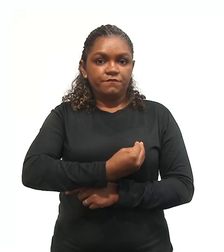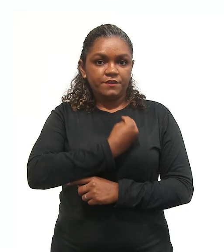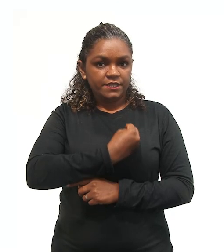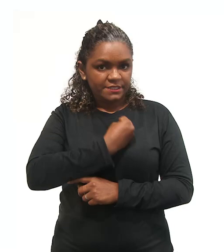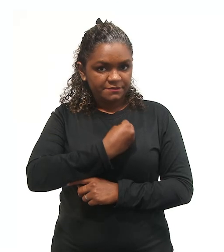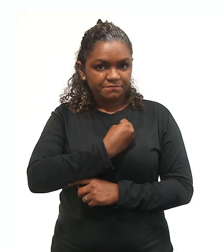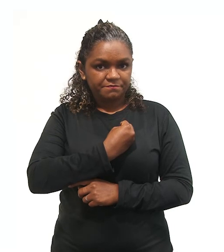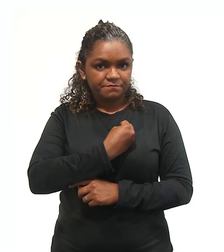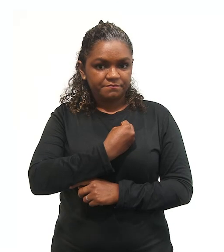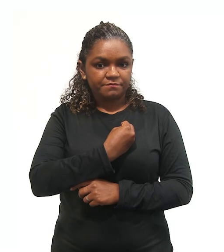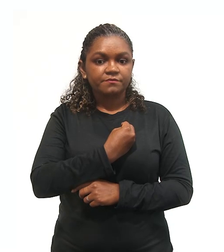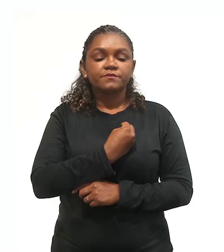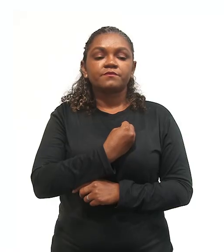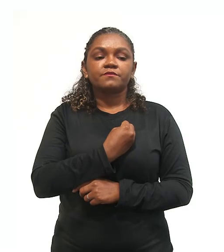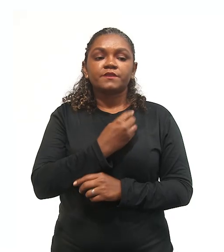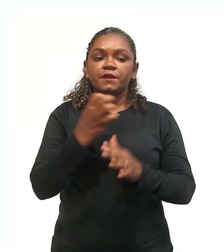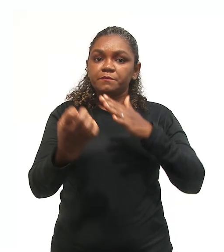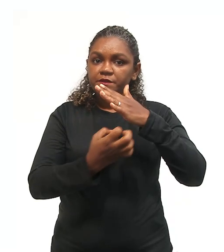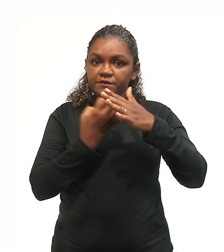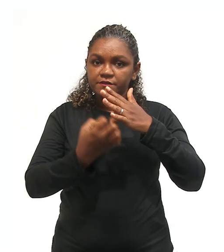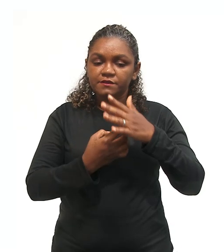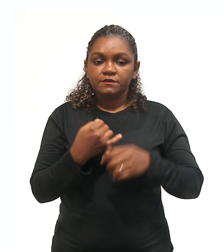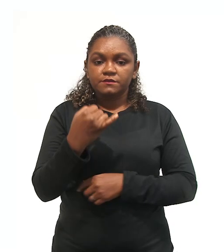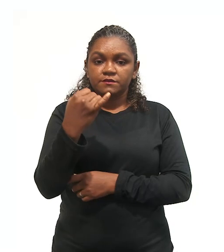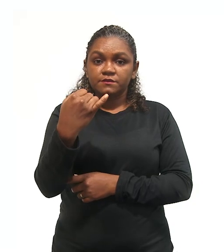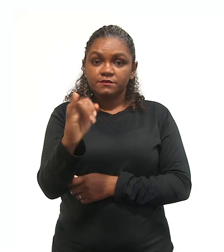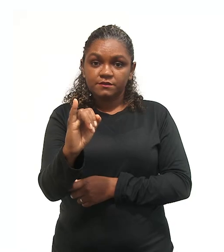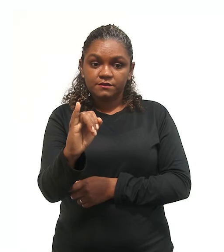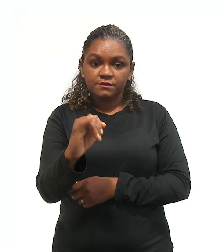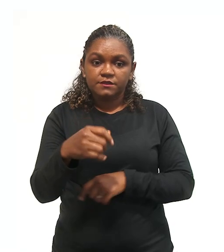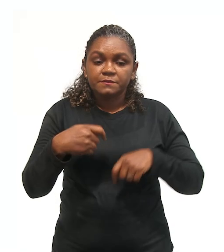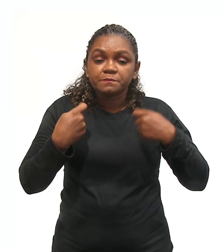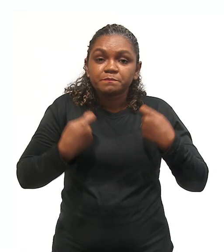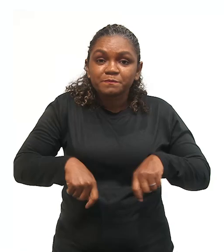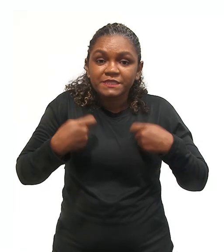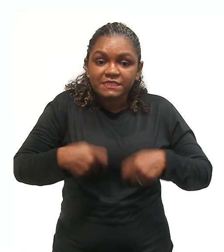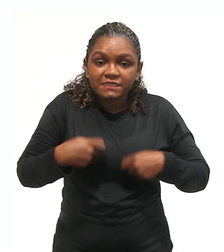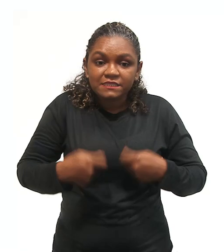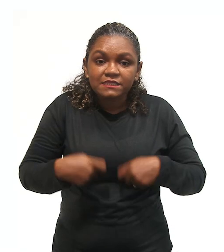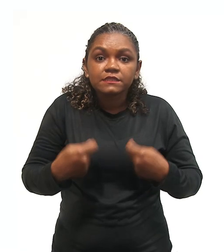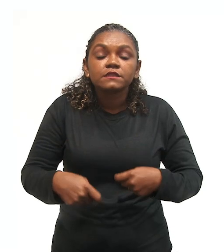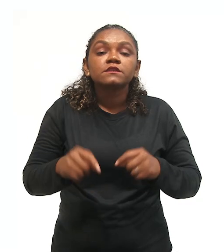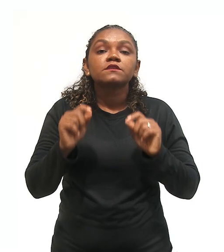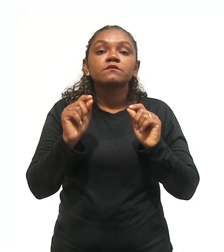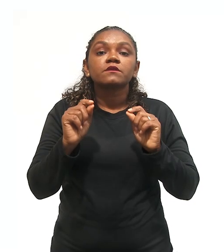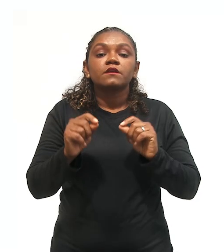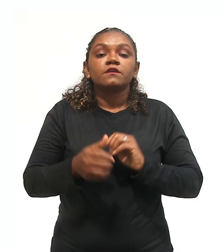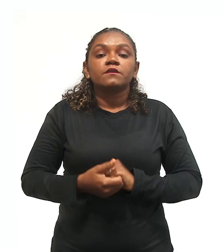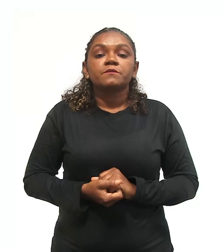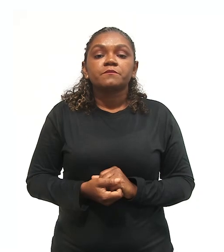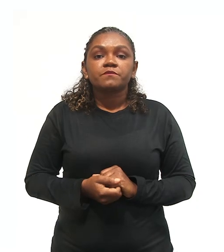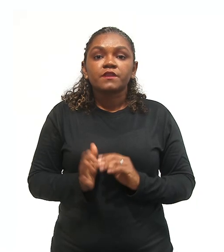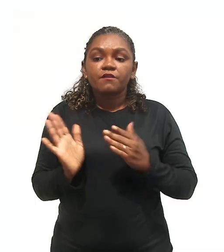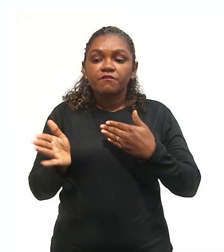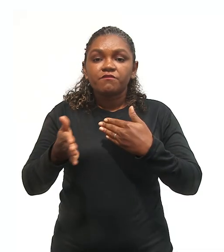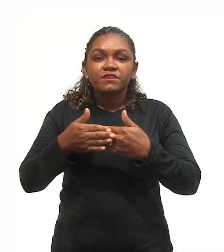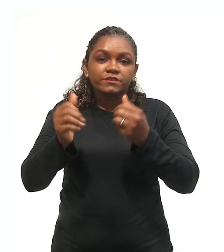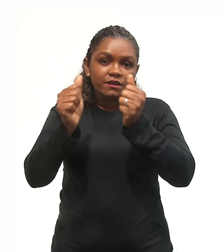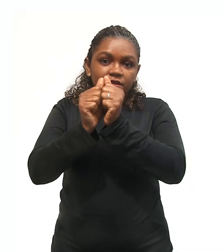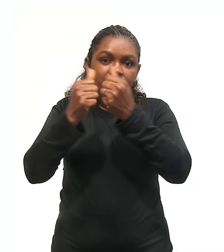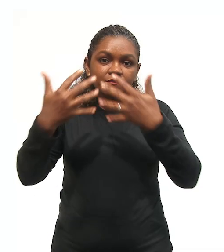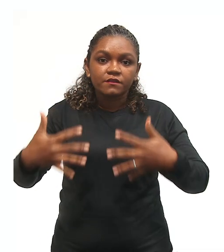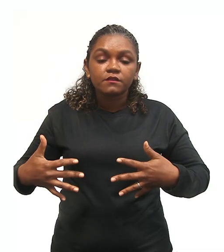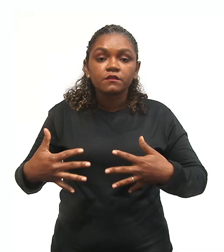vida. E quando há a necessidade de que essa empresa venha a fechar,